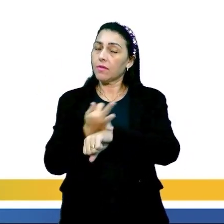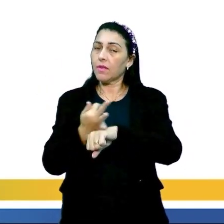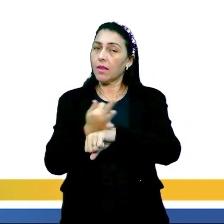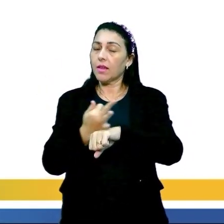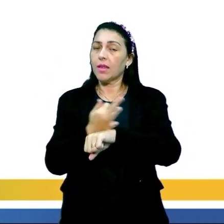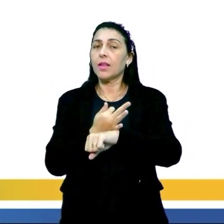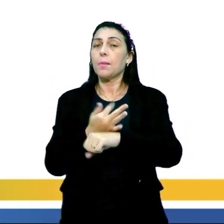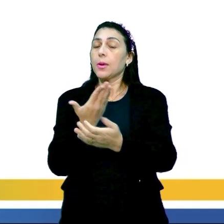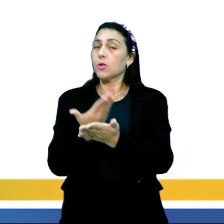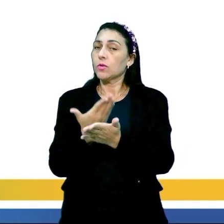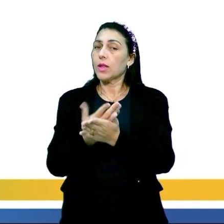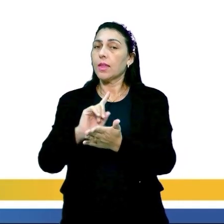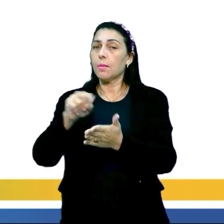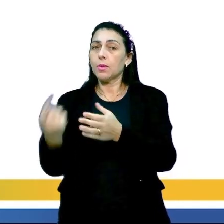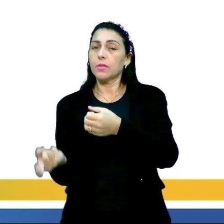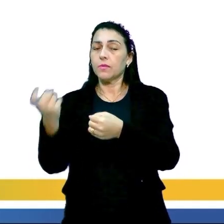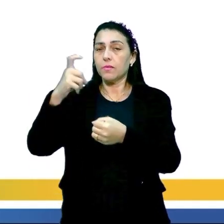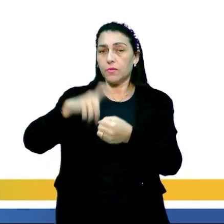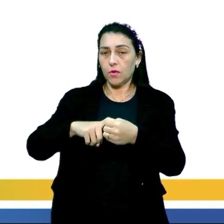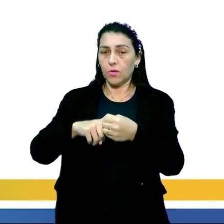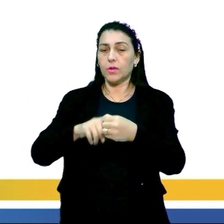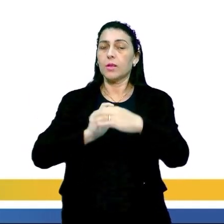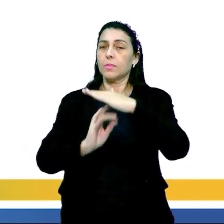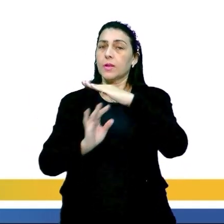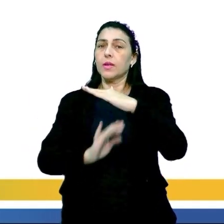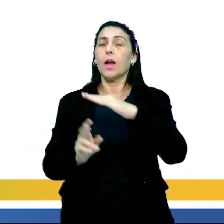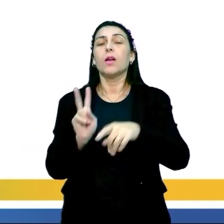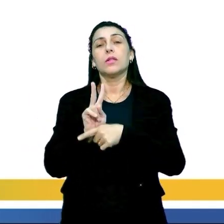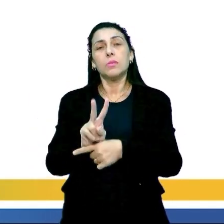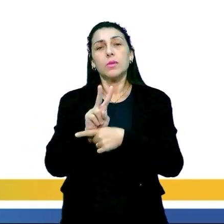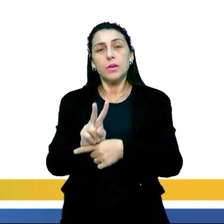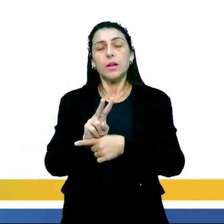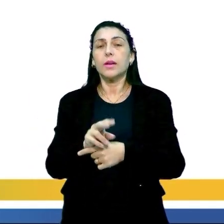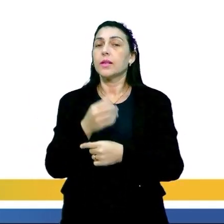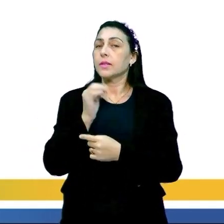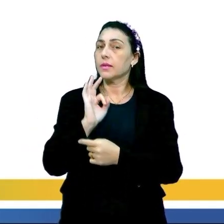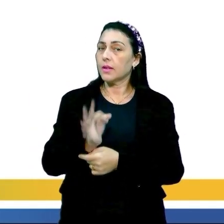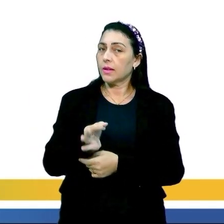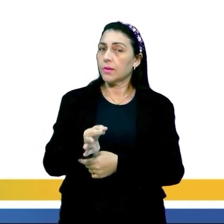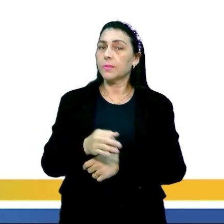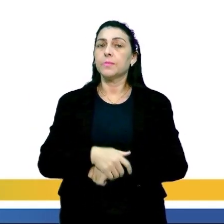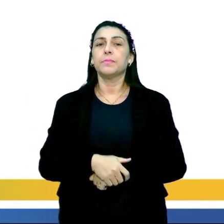você vai para estudar e depois volta. São as migrações temporárias, certo?